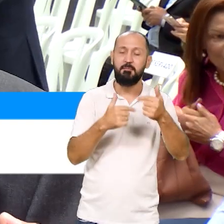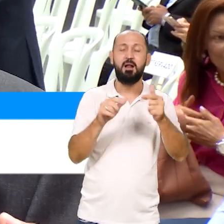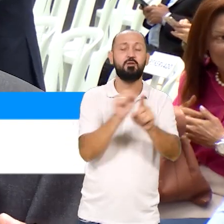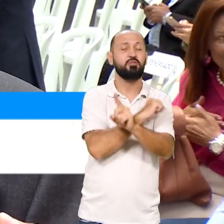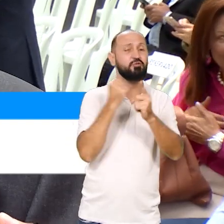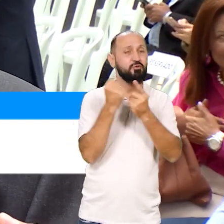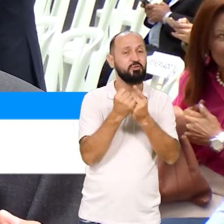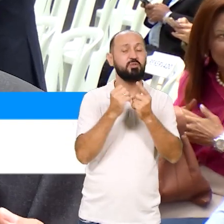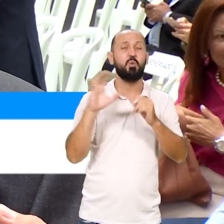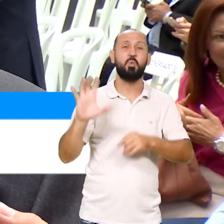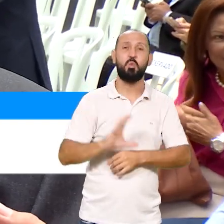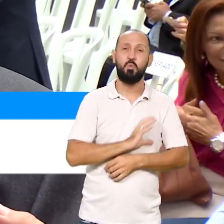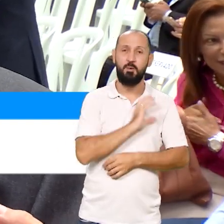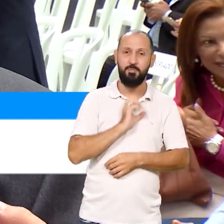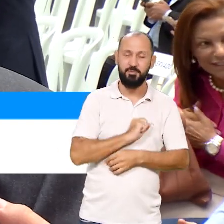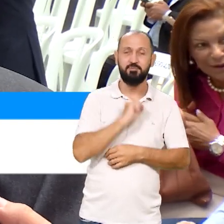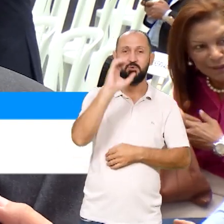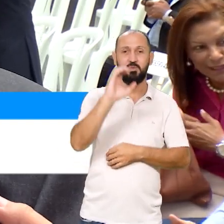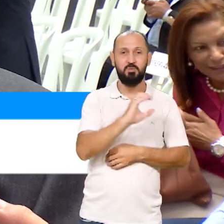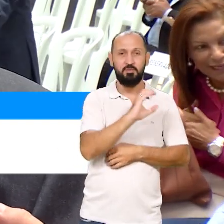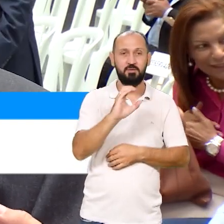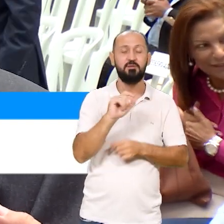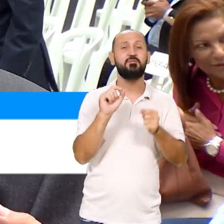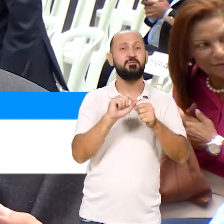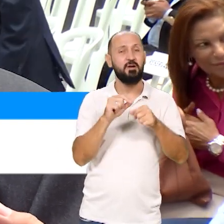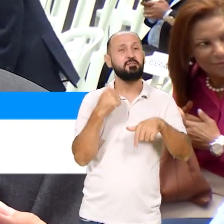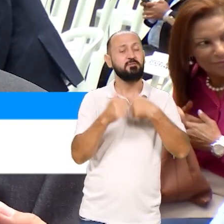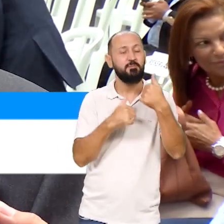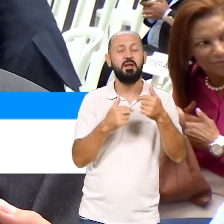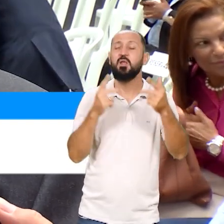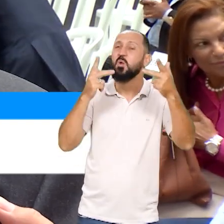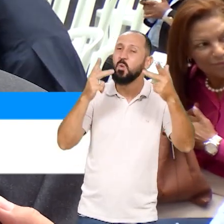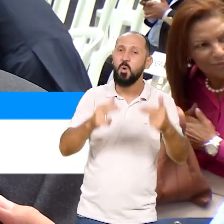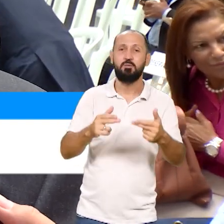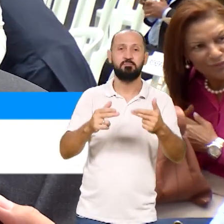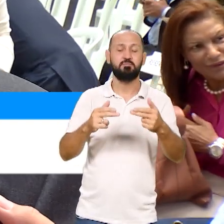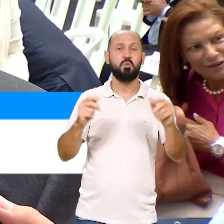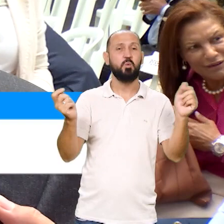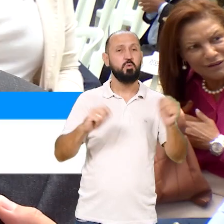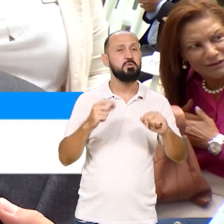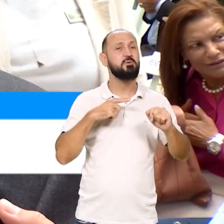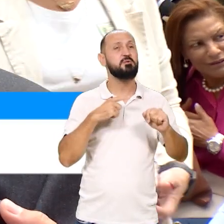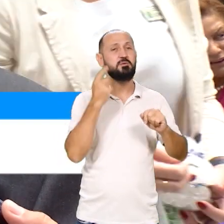construir a civilização do amor. Então, que os católicos não façam por menos,